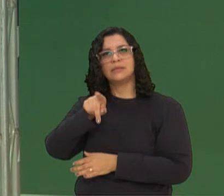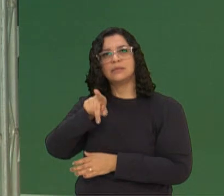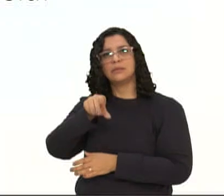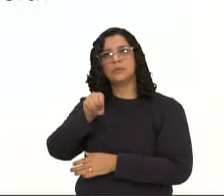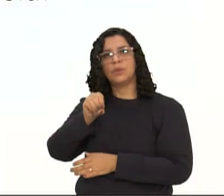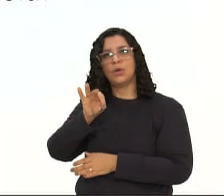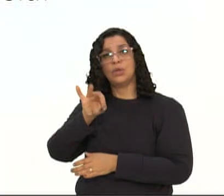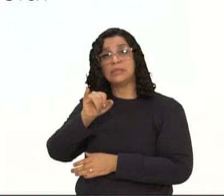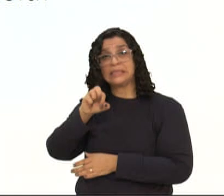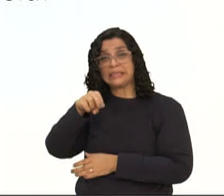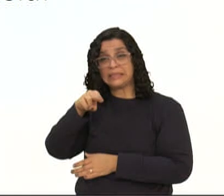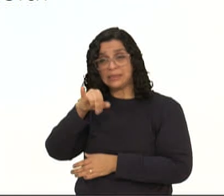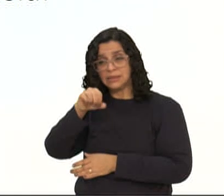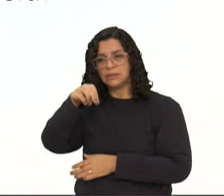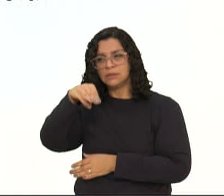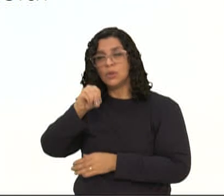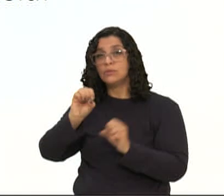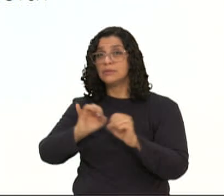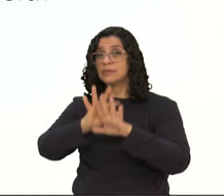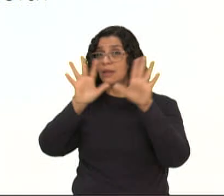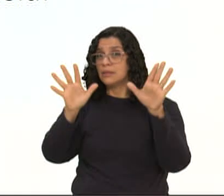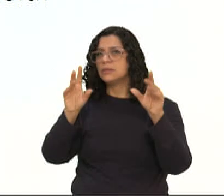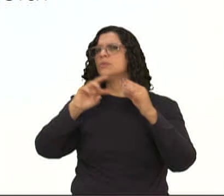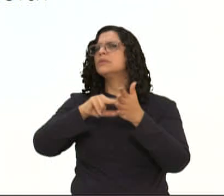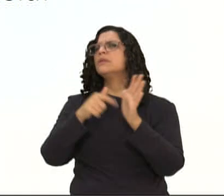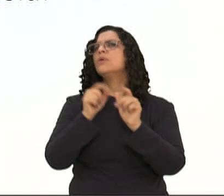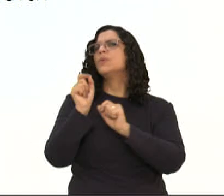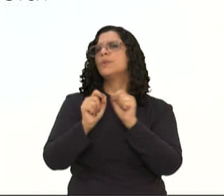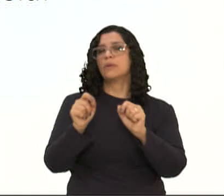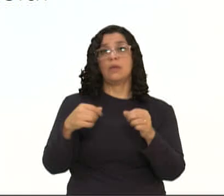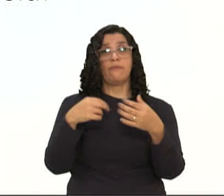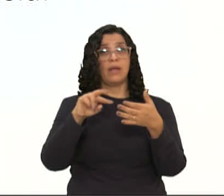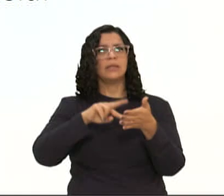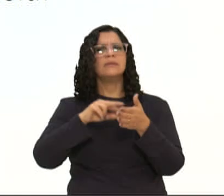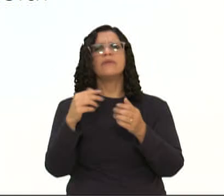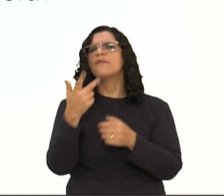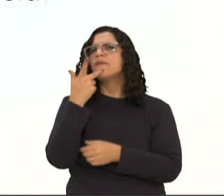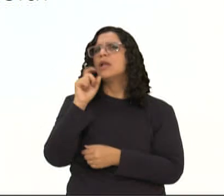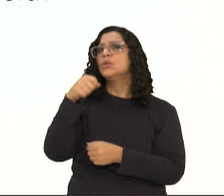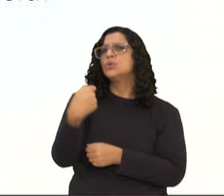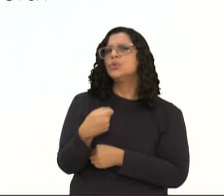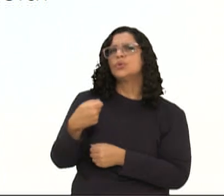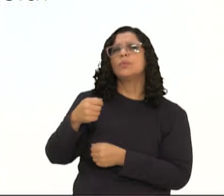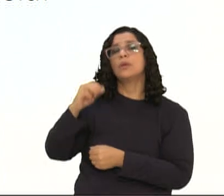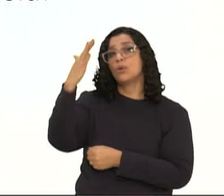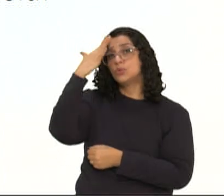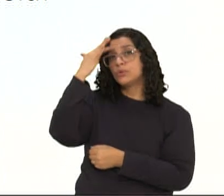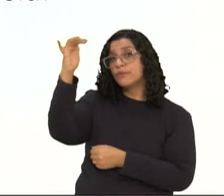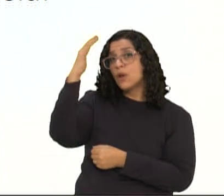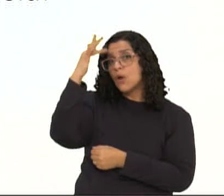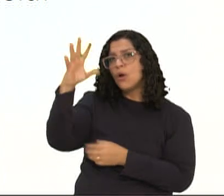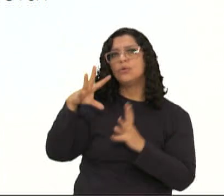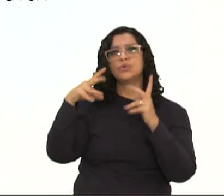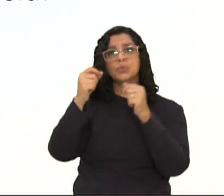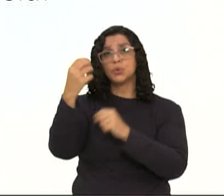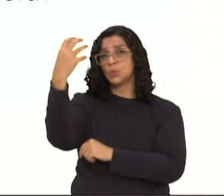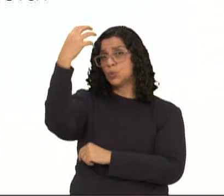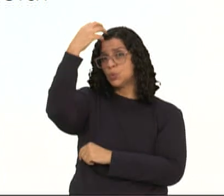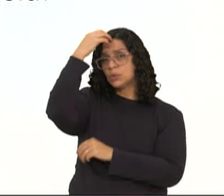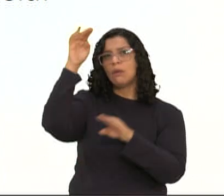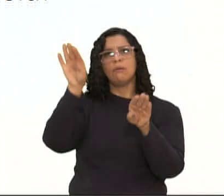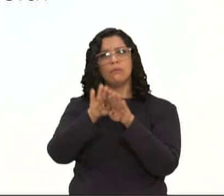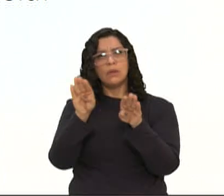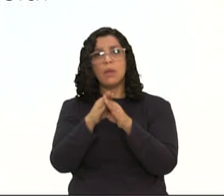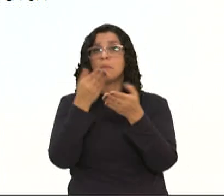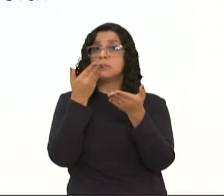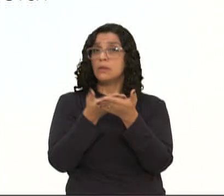Ele mesmo ele vai defender que todos os filósofos, os grandes reis, eles deveriam ser educados no